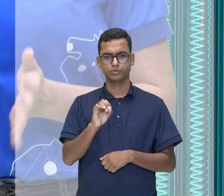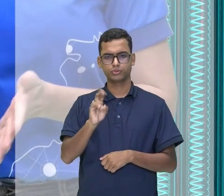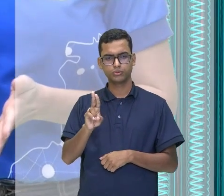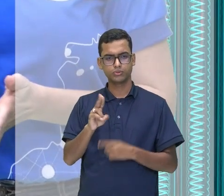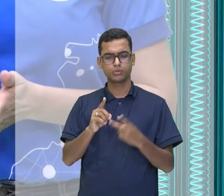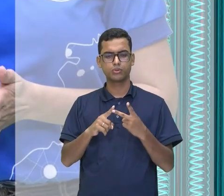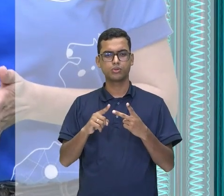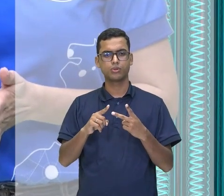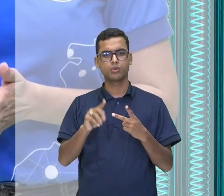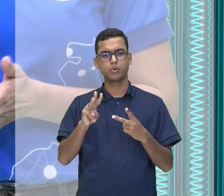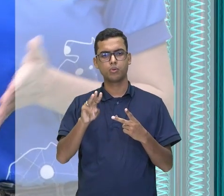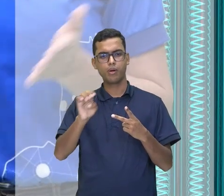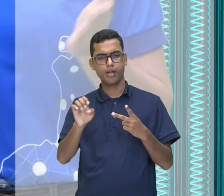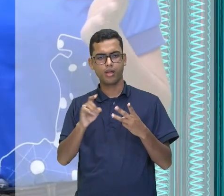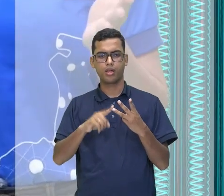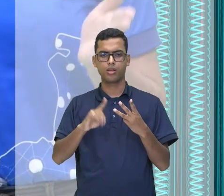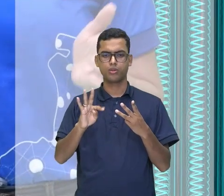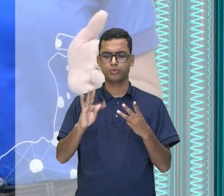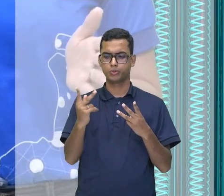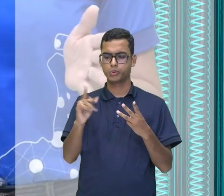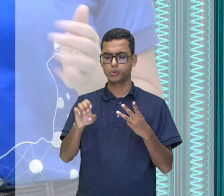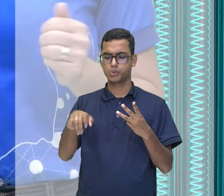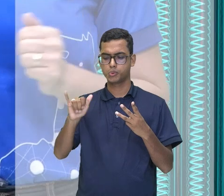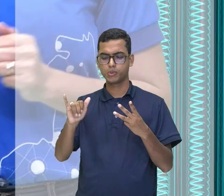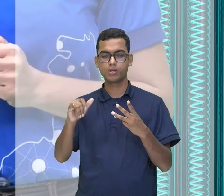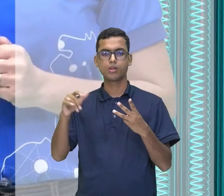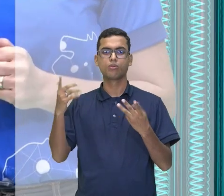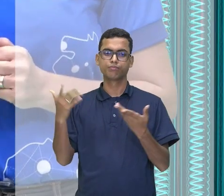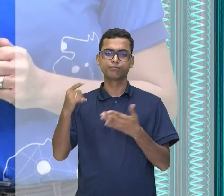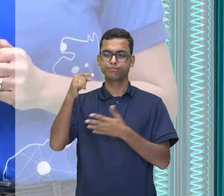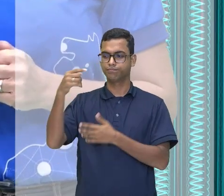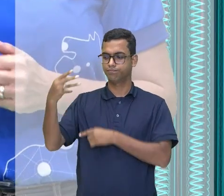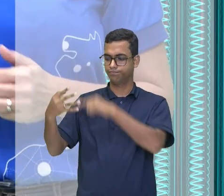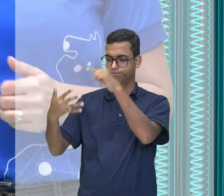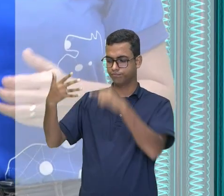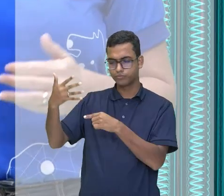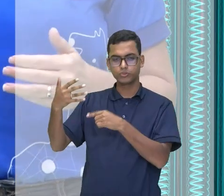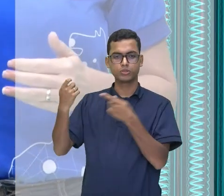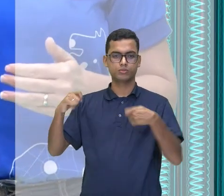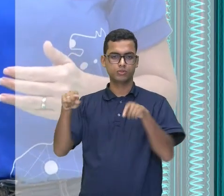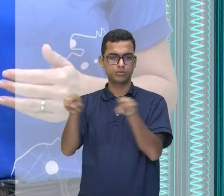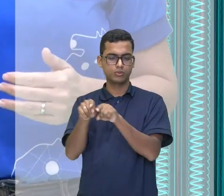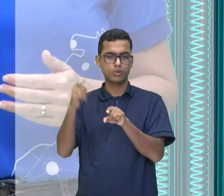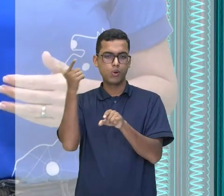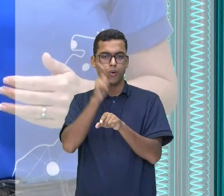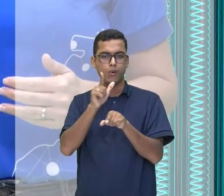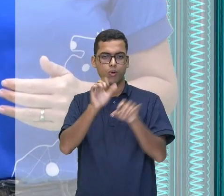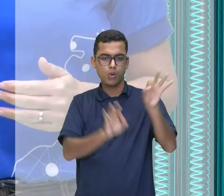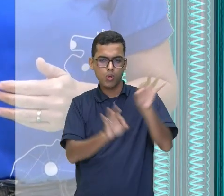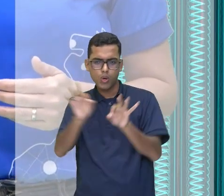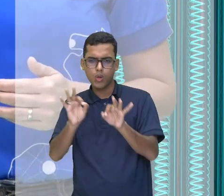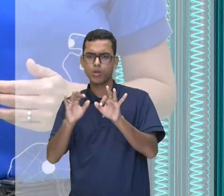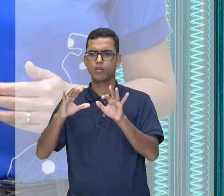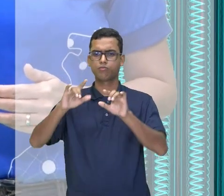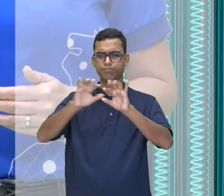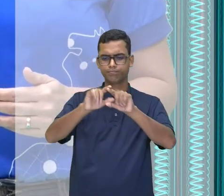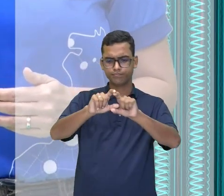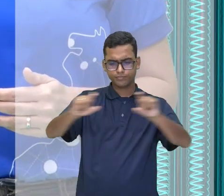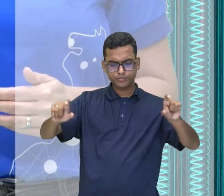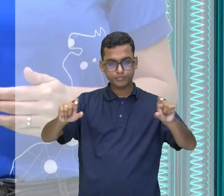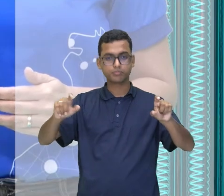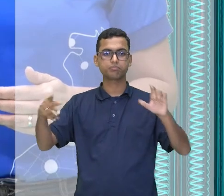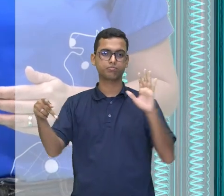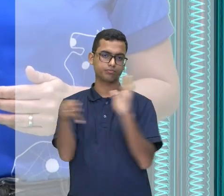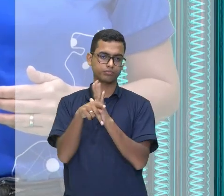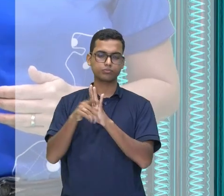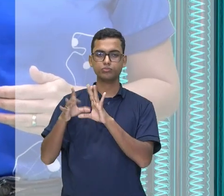esses são os elementos necessários para formar uma frase no past continuous, ok? Sujeito, o verbo to be